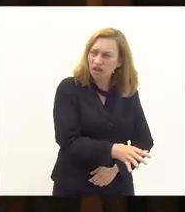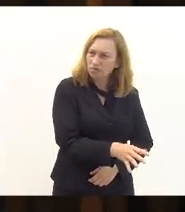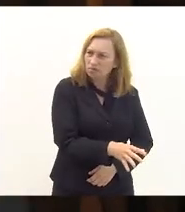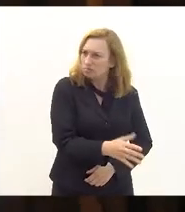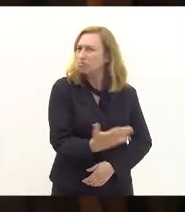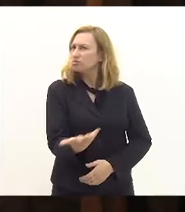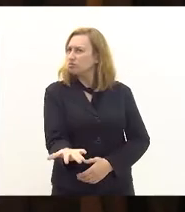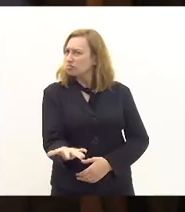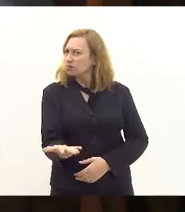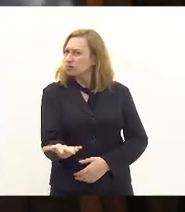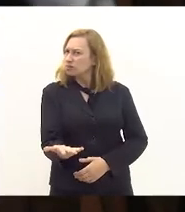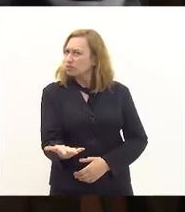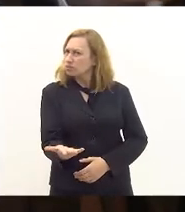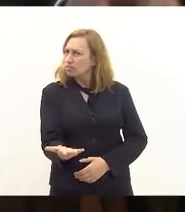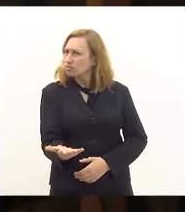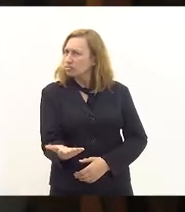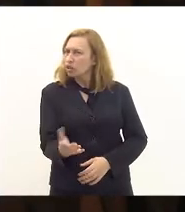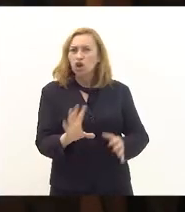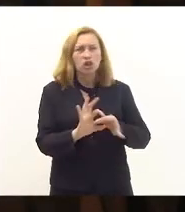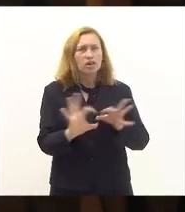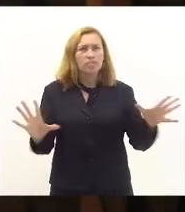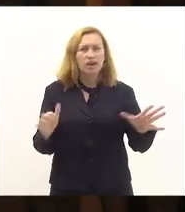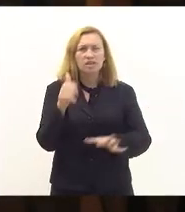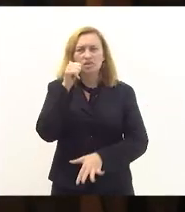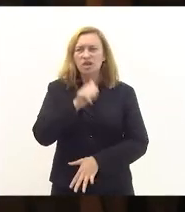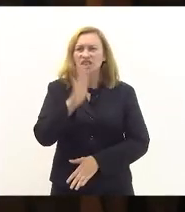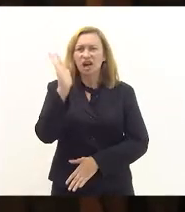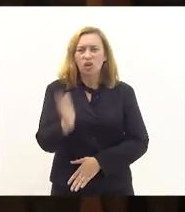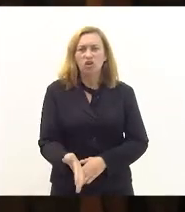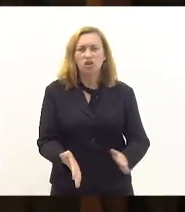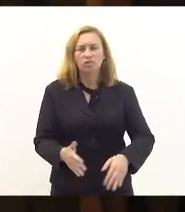O senhor solte imediatamente essas mulheres.